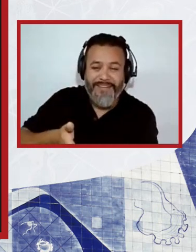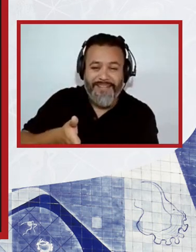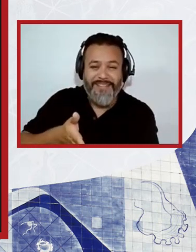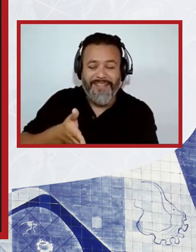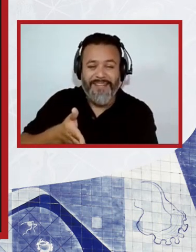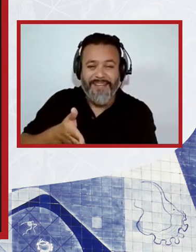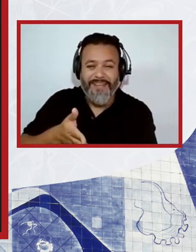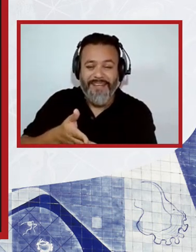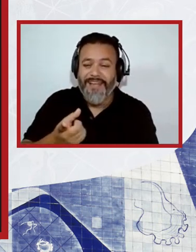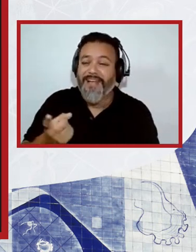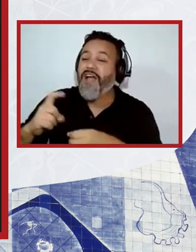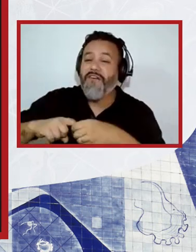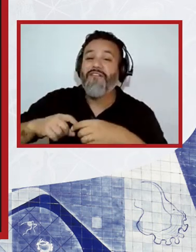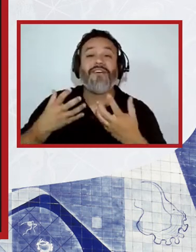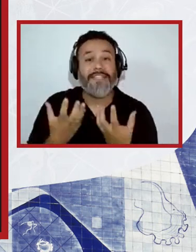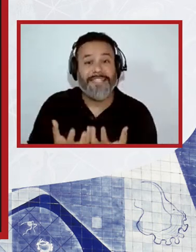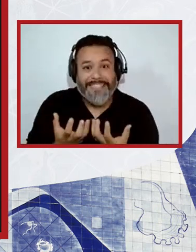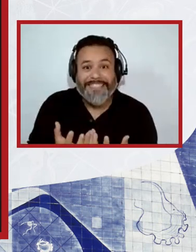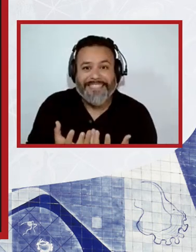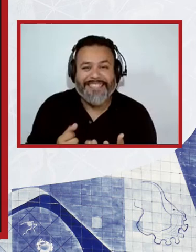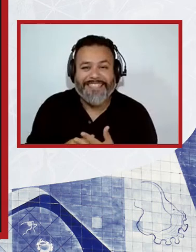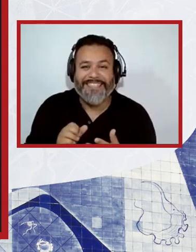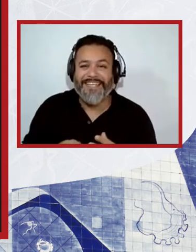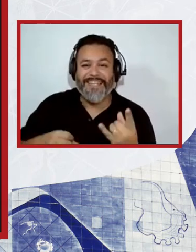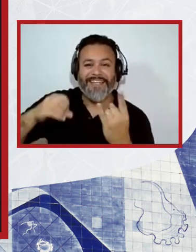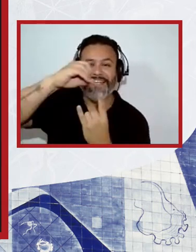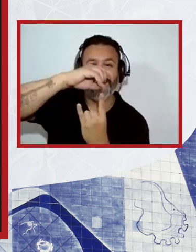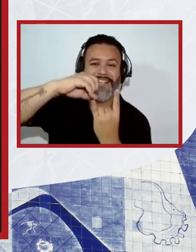voltar, que é o Instituto Oswaldo Cruz.